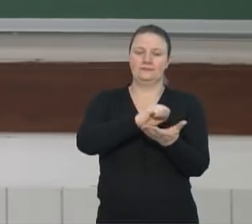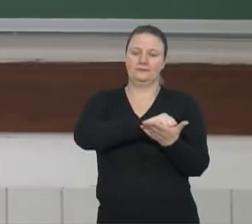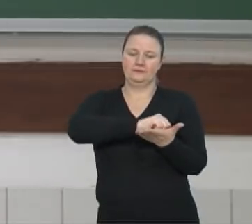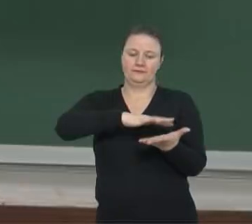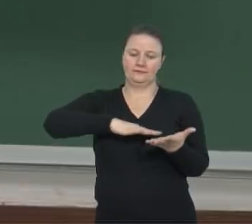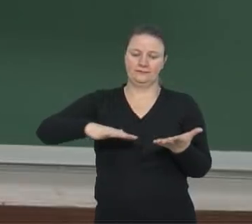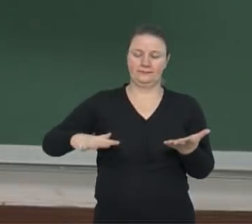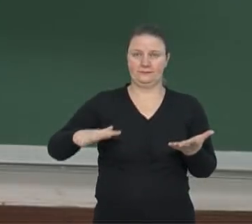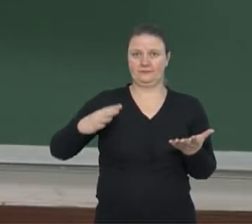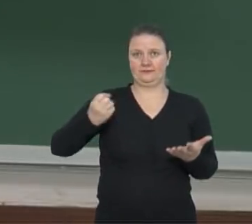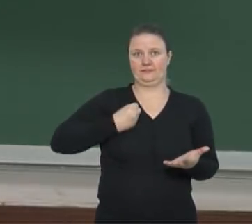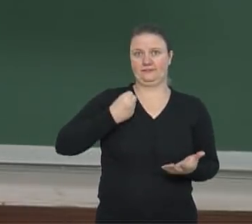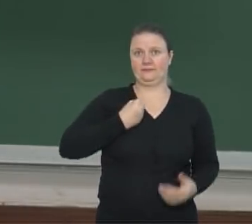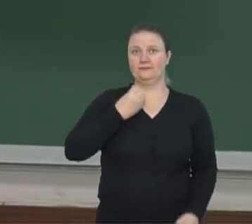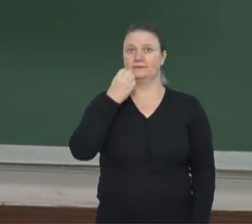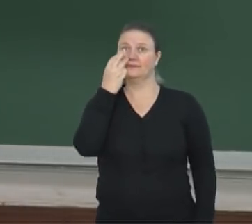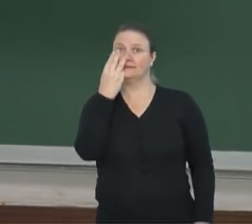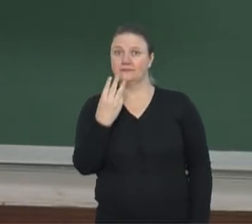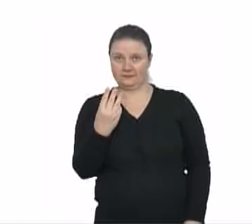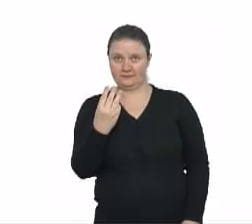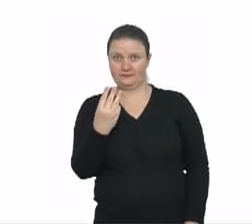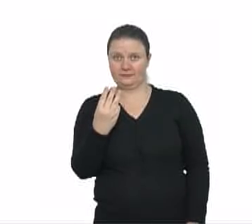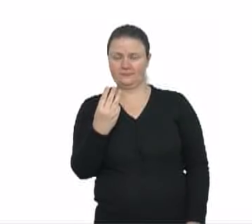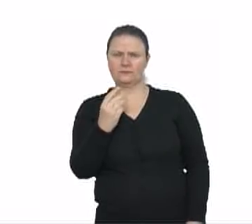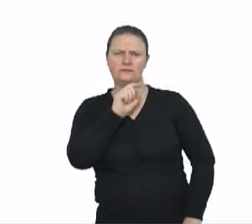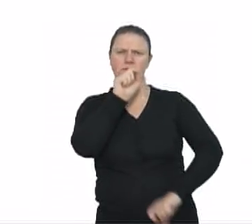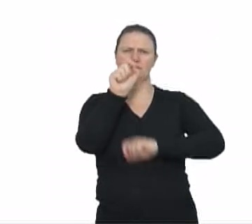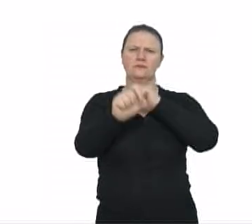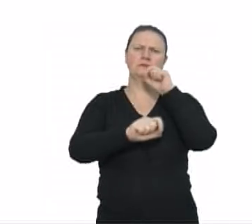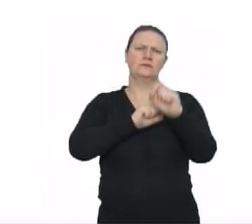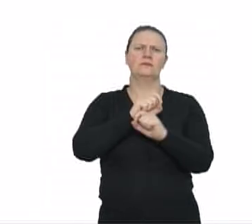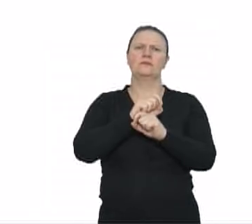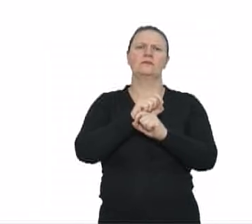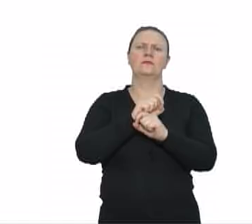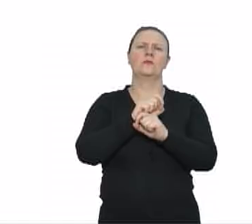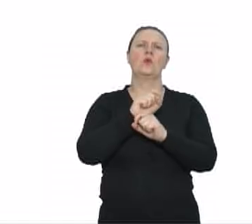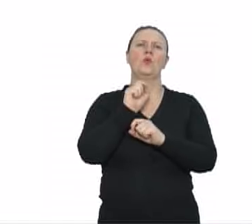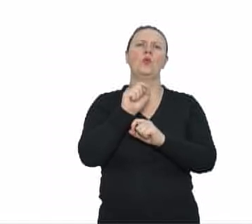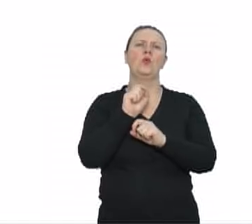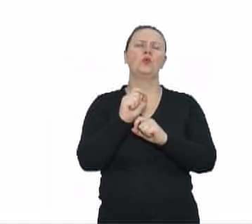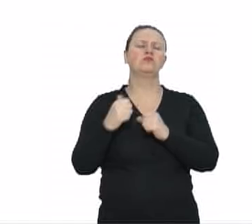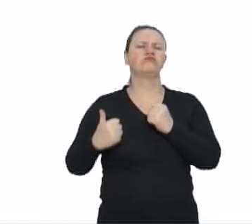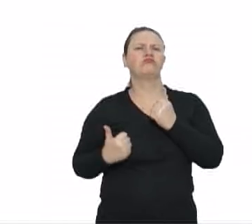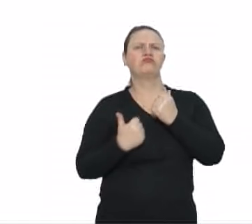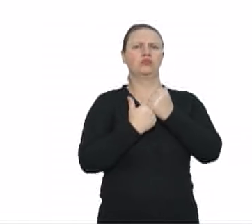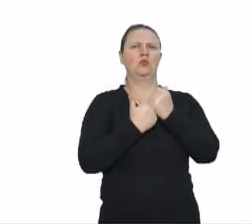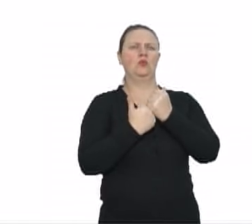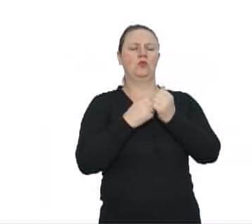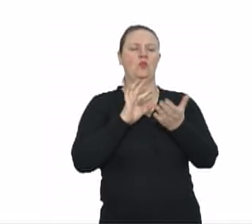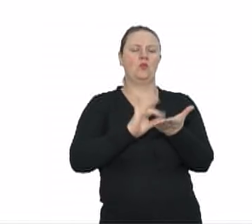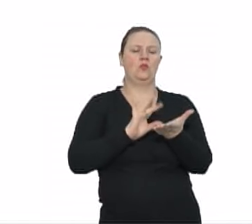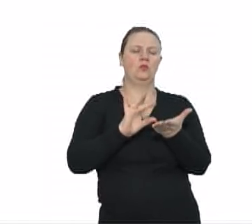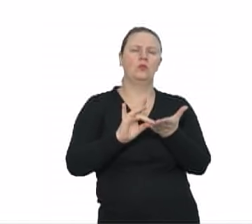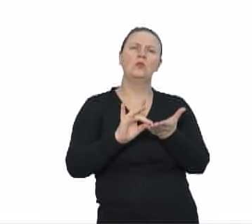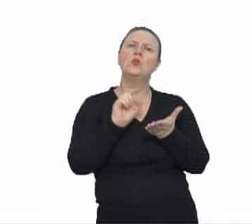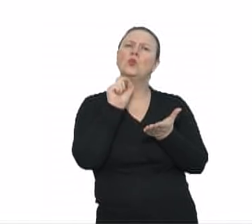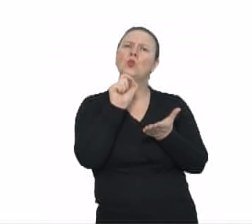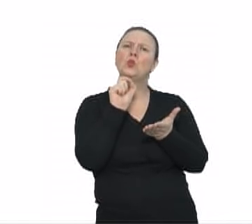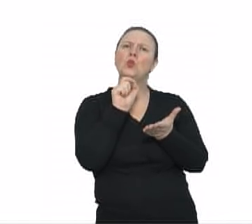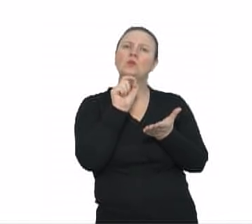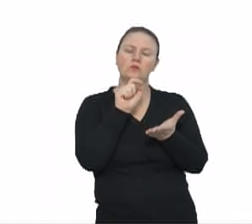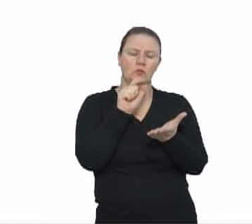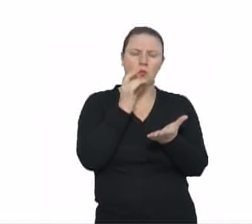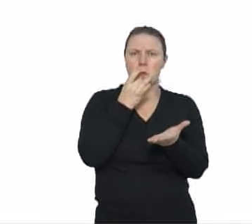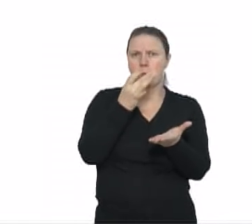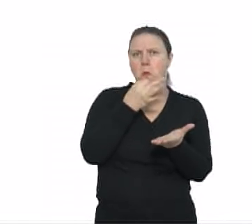Atividade 3. Então, vamos ali. Qual o suporte no qual o artigo de opinião foi publicado,